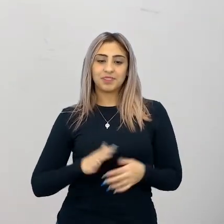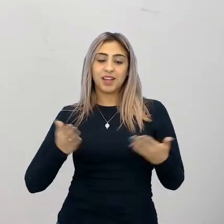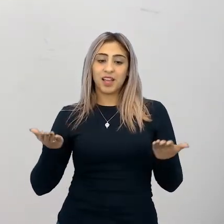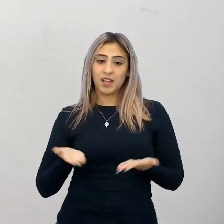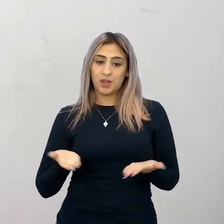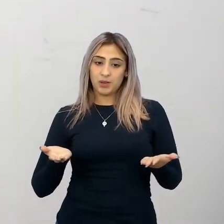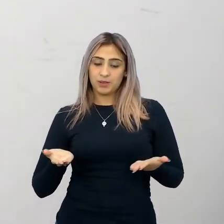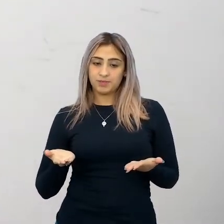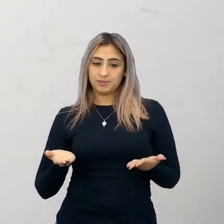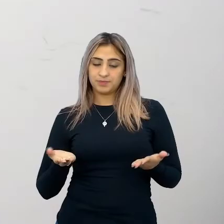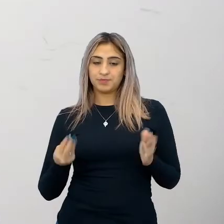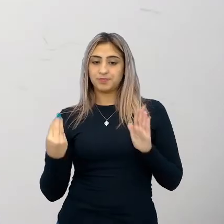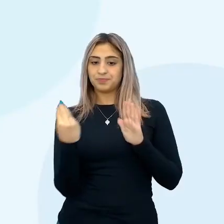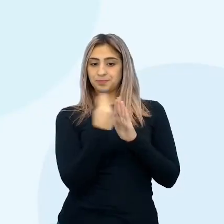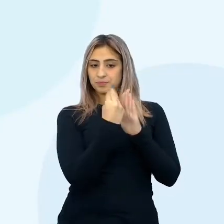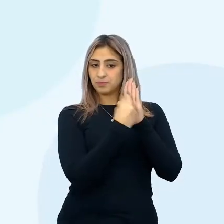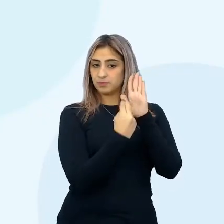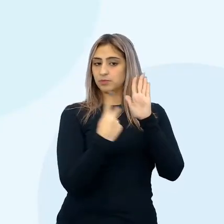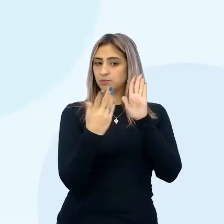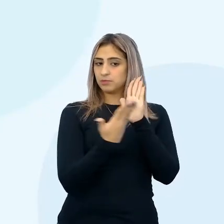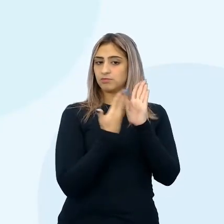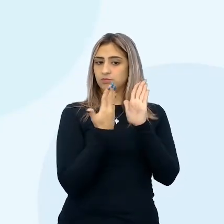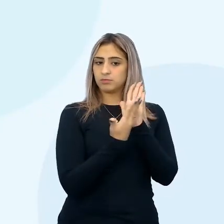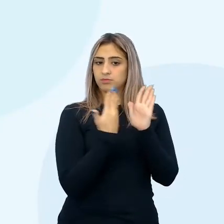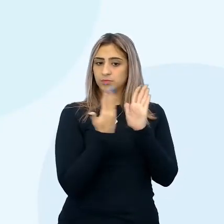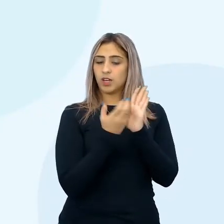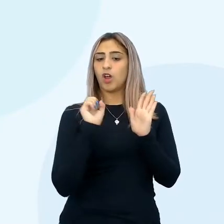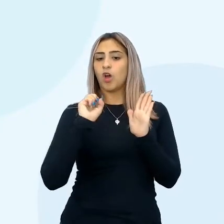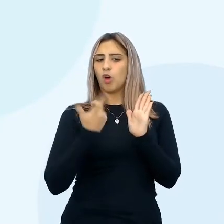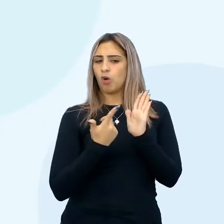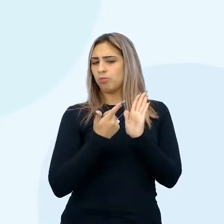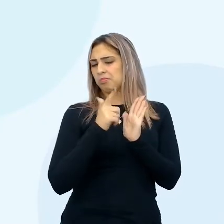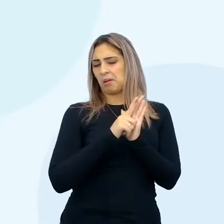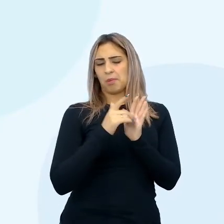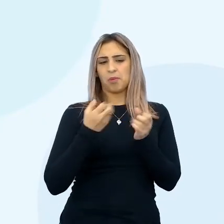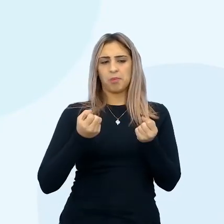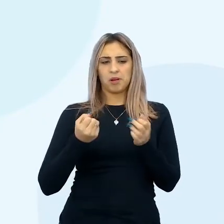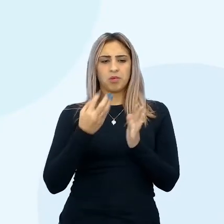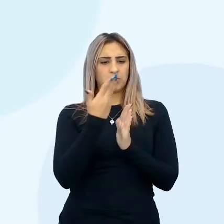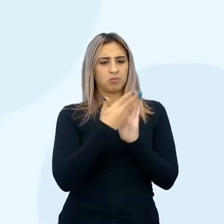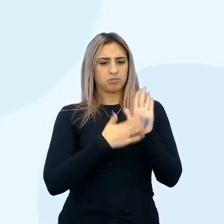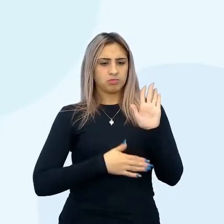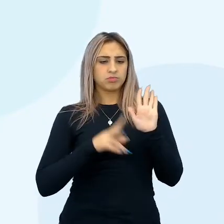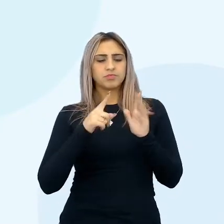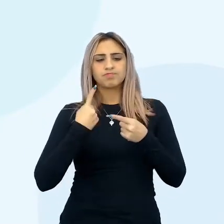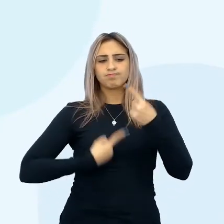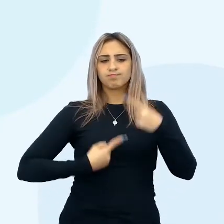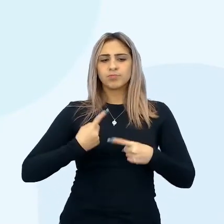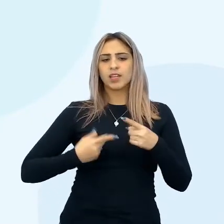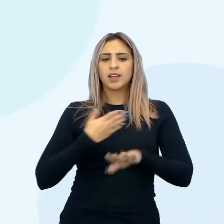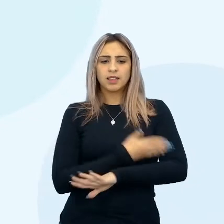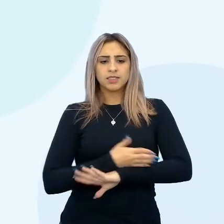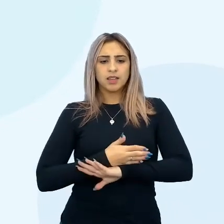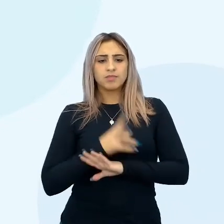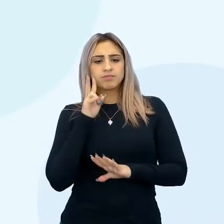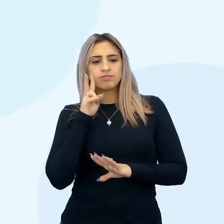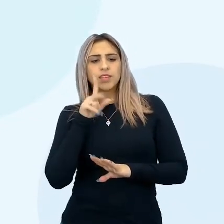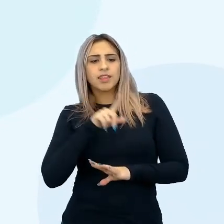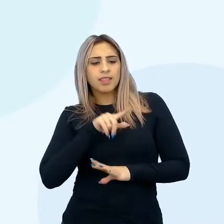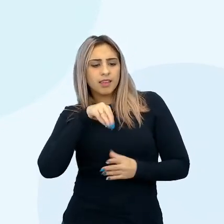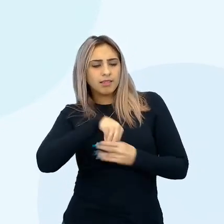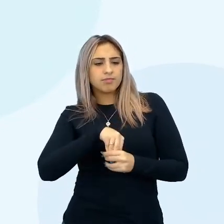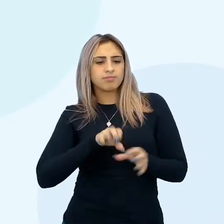vamos lá. Registre em seus cadernos ou blocos de notas os principais pontos debatidos durante as discussões iniciais à vista